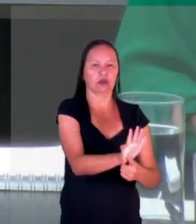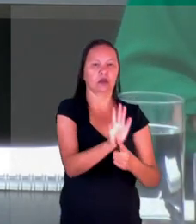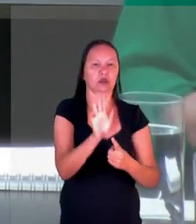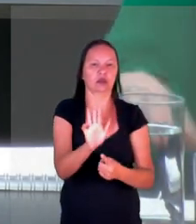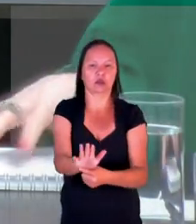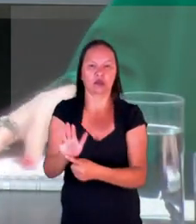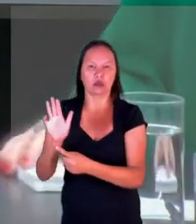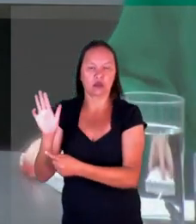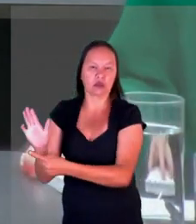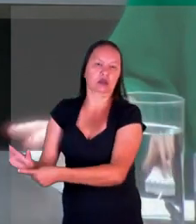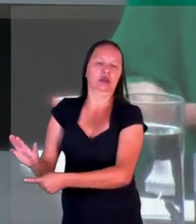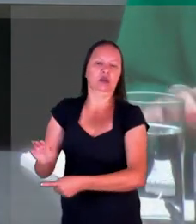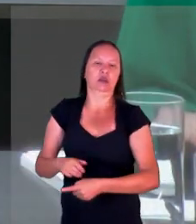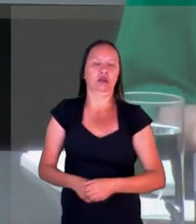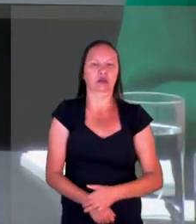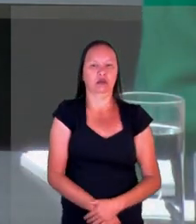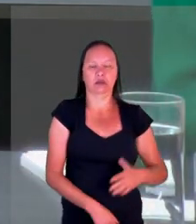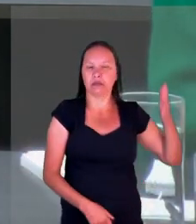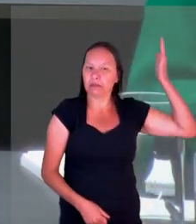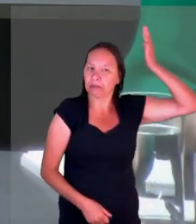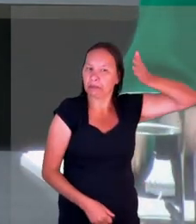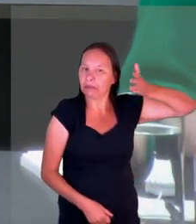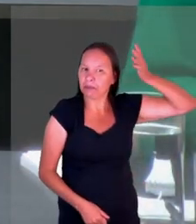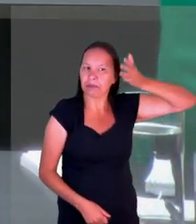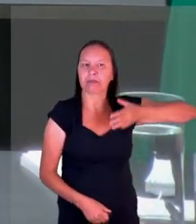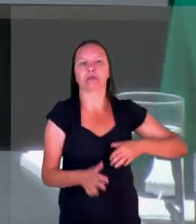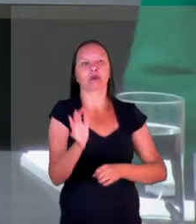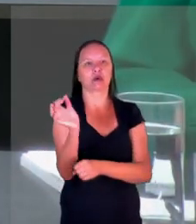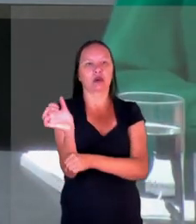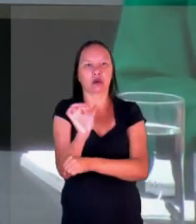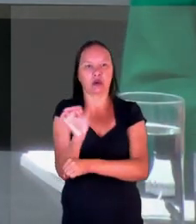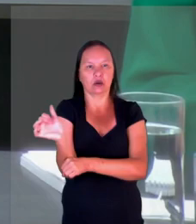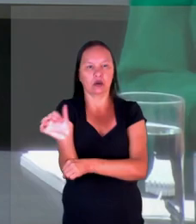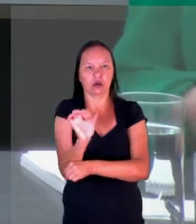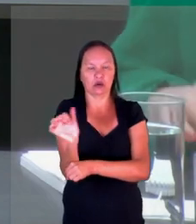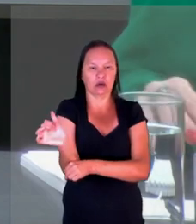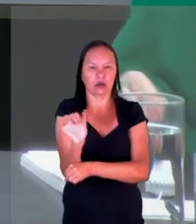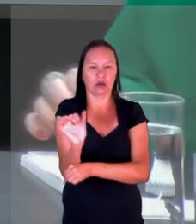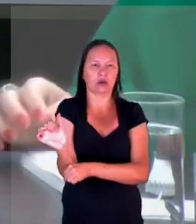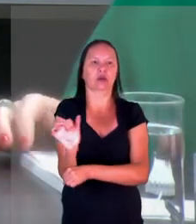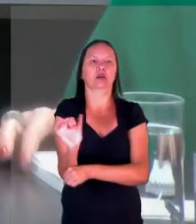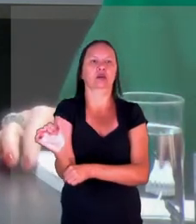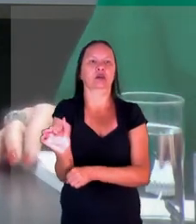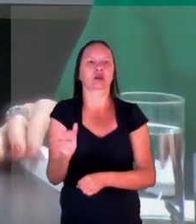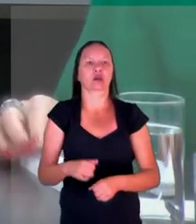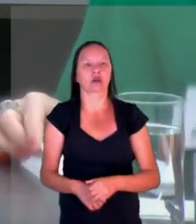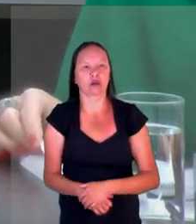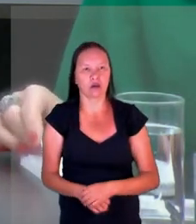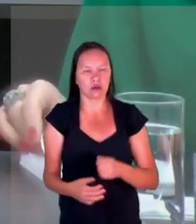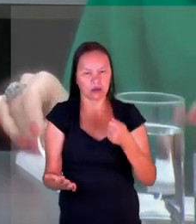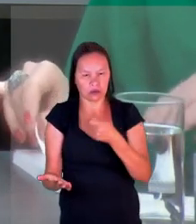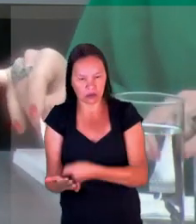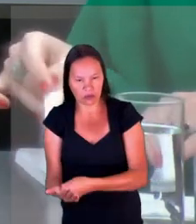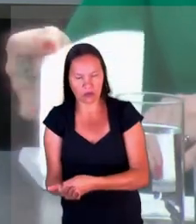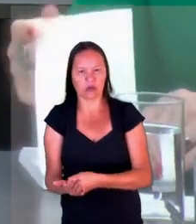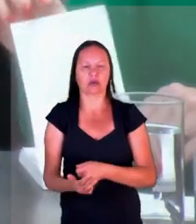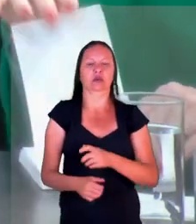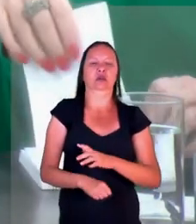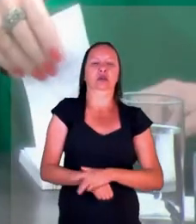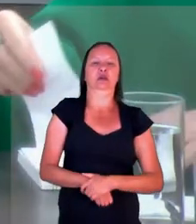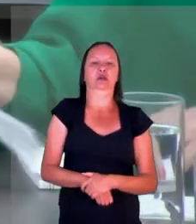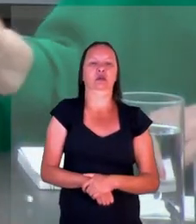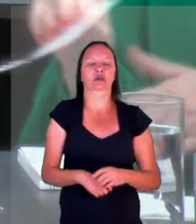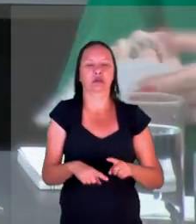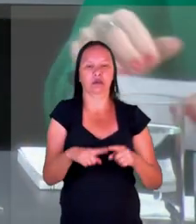não é isso então as pessoas podem ter pelo chat acesso a Aos aos documentos né E aí